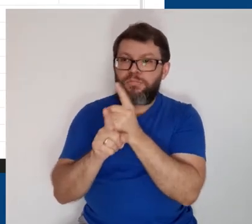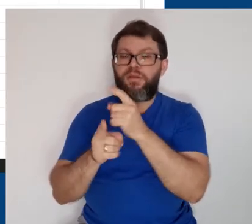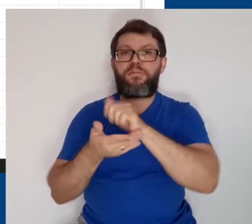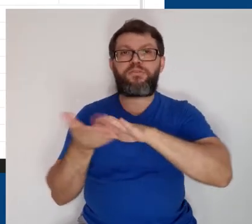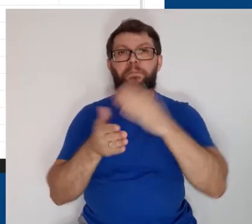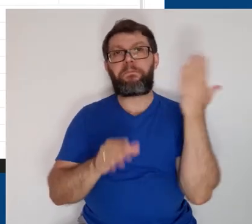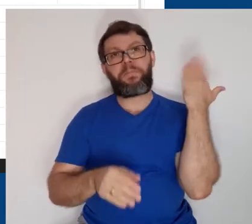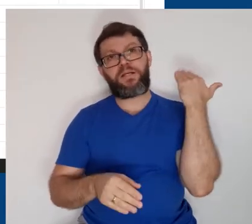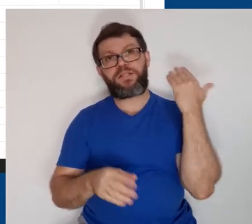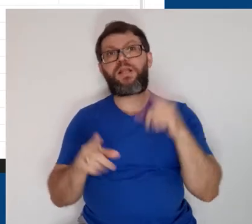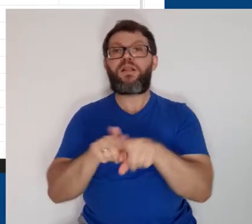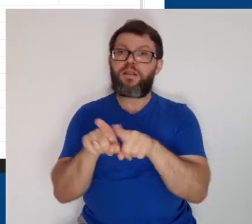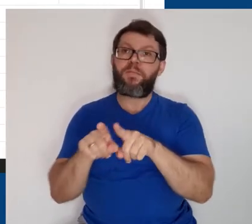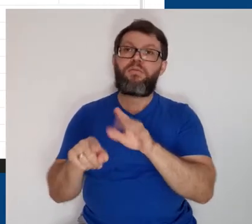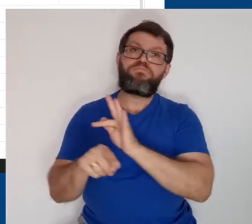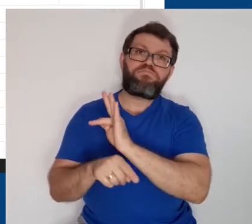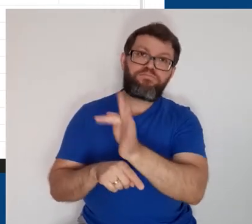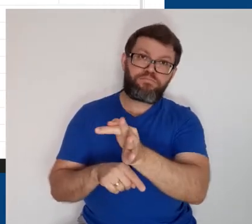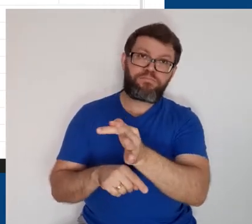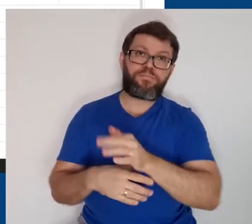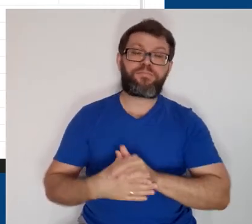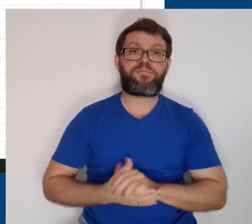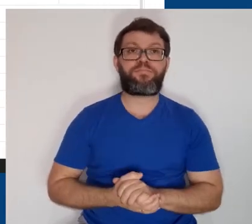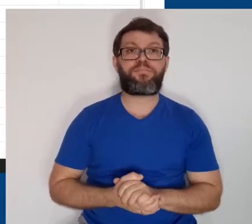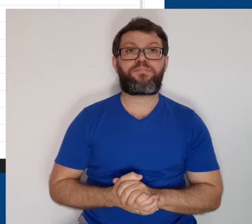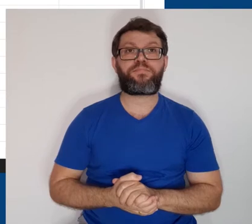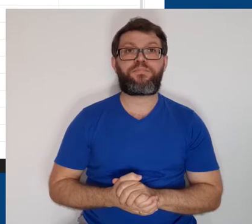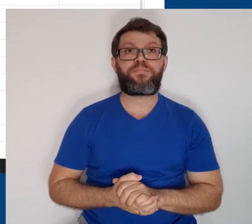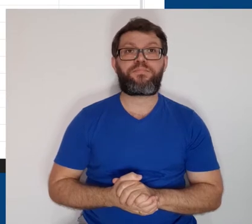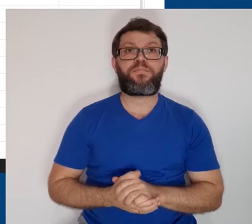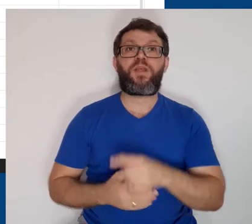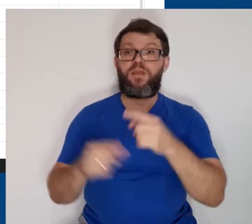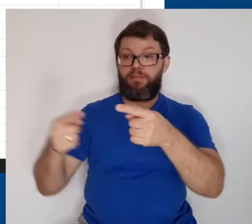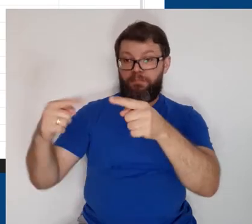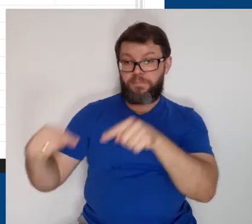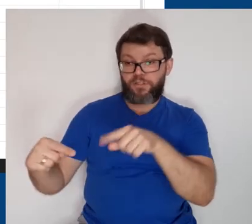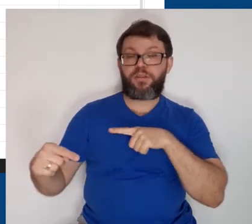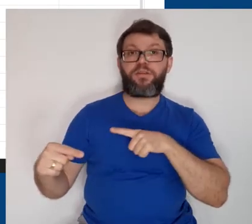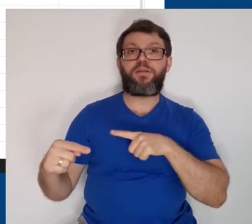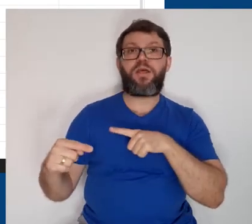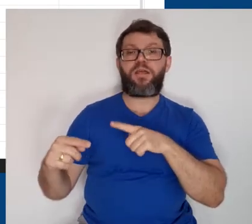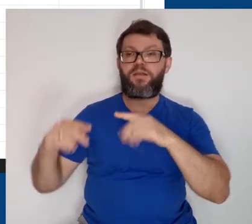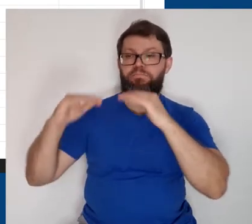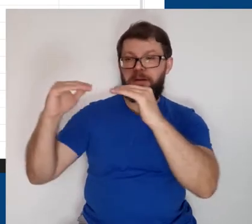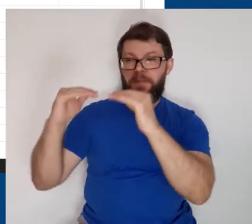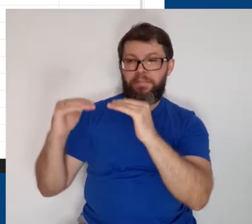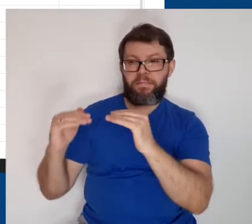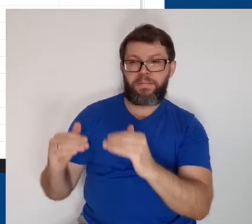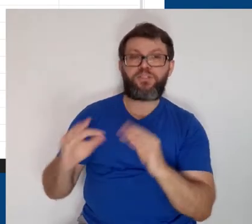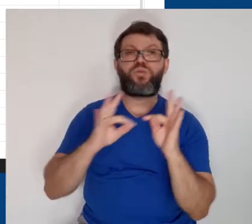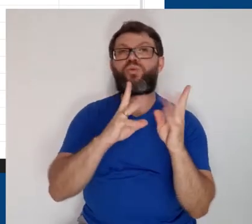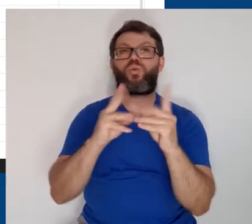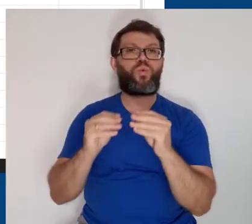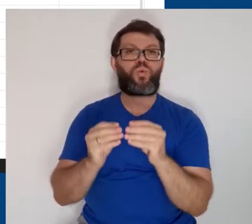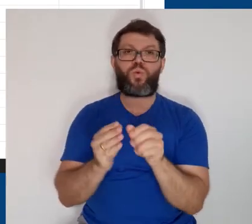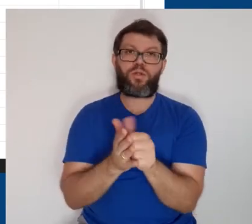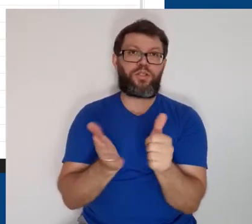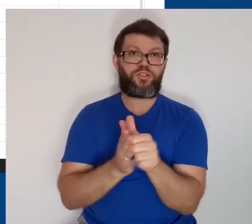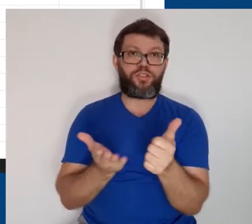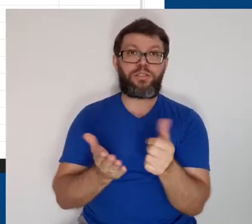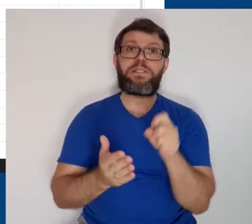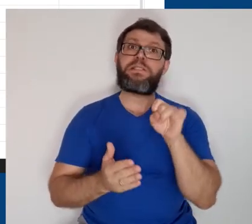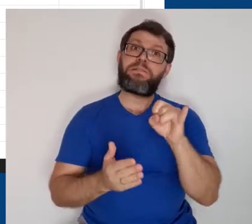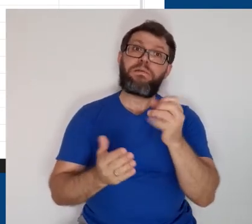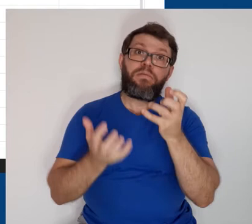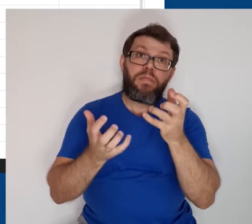eventos e tarefas passados e também os que estão agendados e abaixo temos a relação de todas as nossas